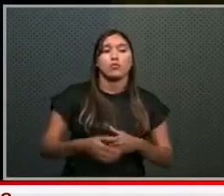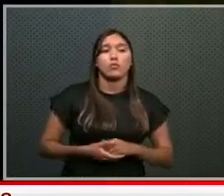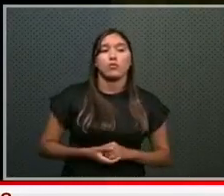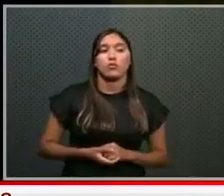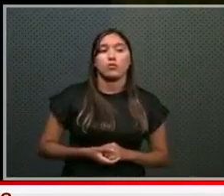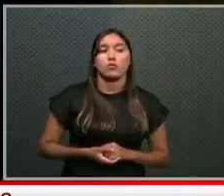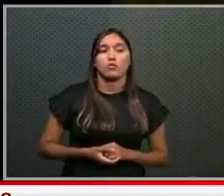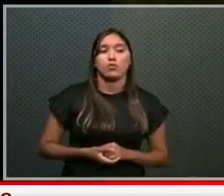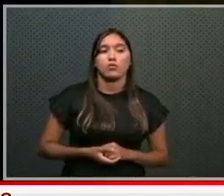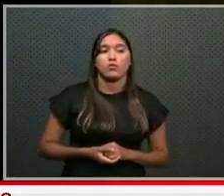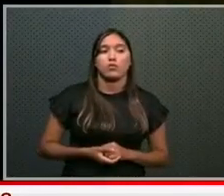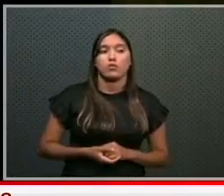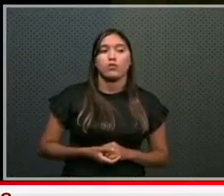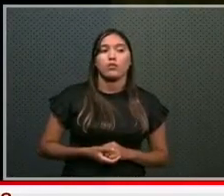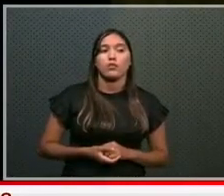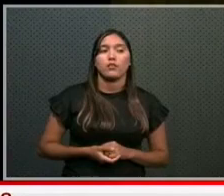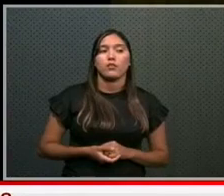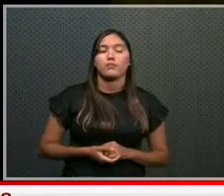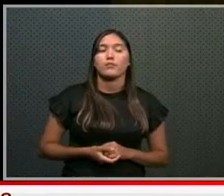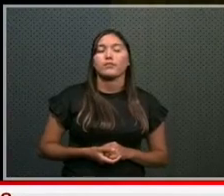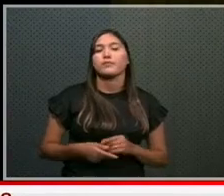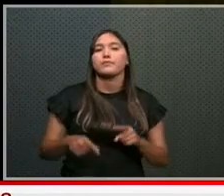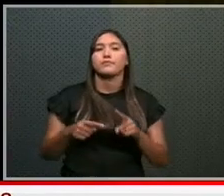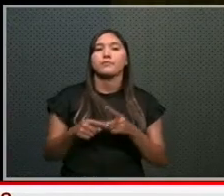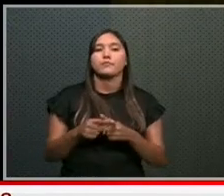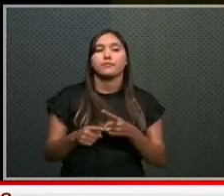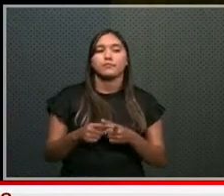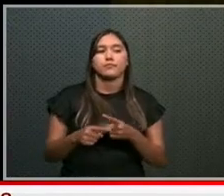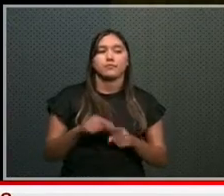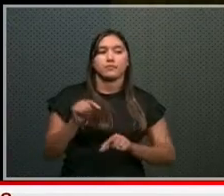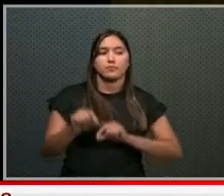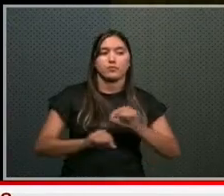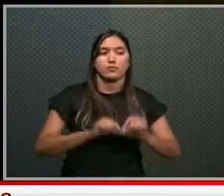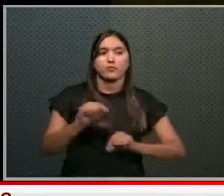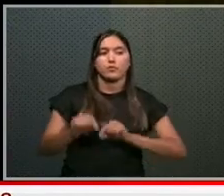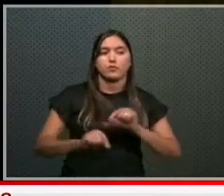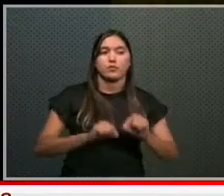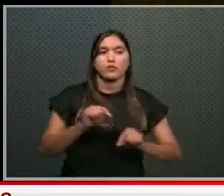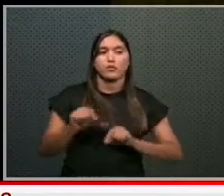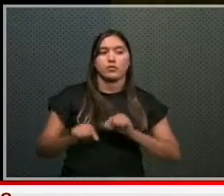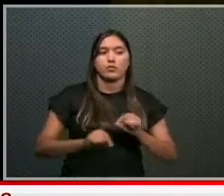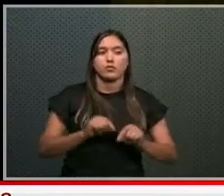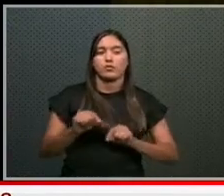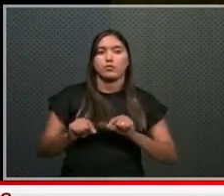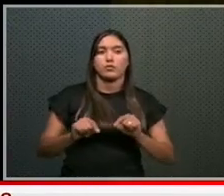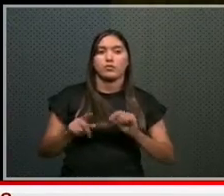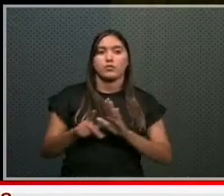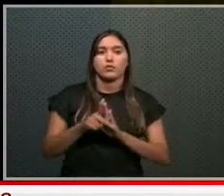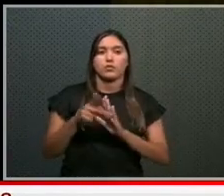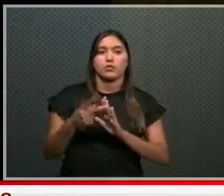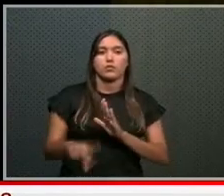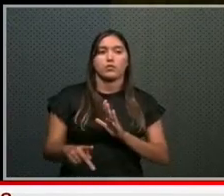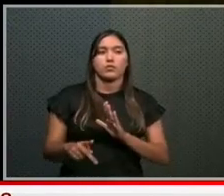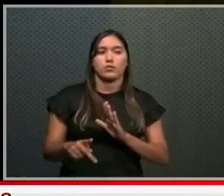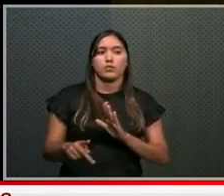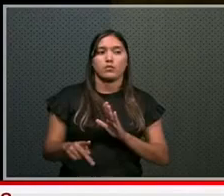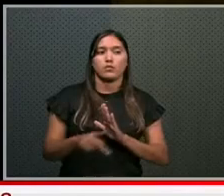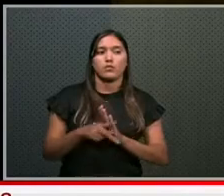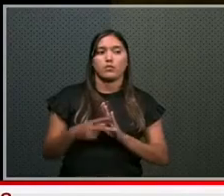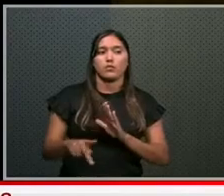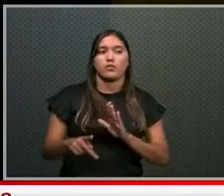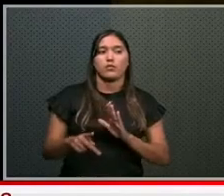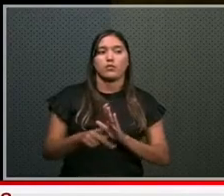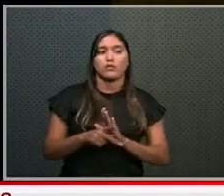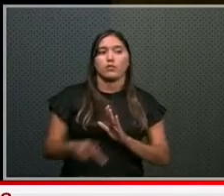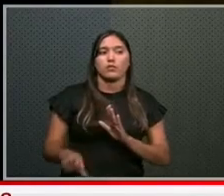do ponto de vista do crédito eu lembro que o éfeno quando era normal eles tinham que hipotecar o que nós tínhamos